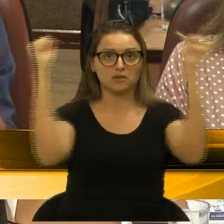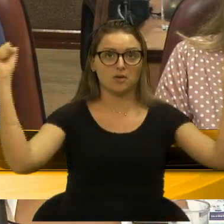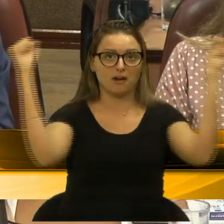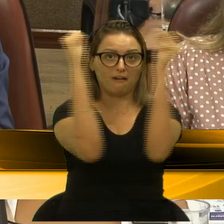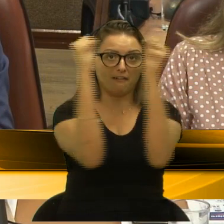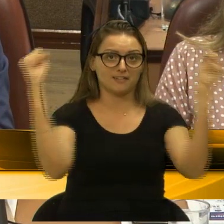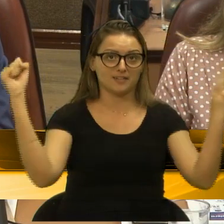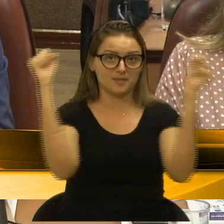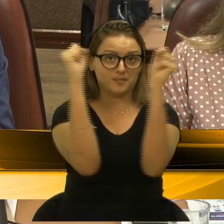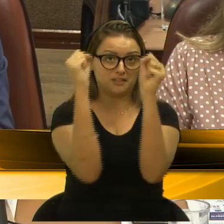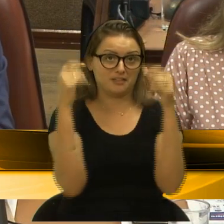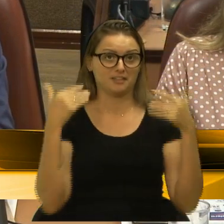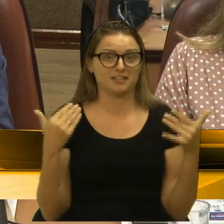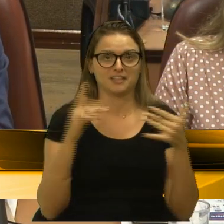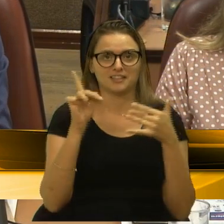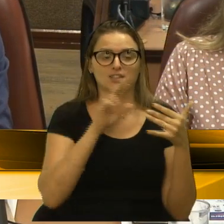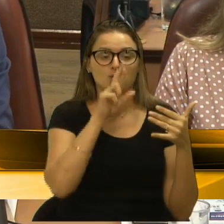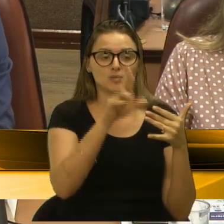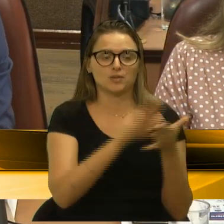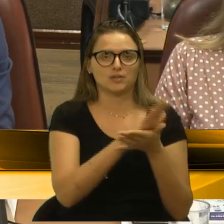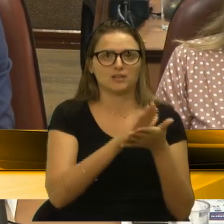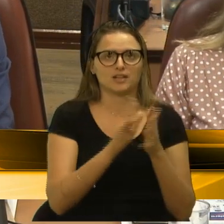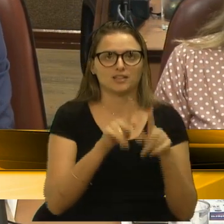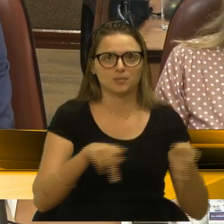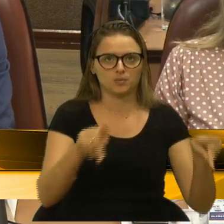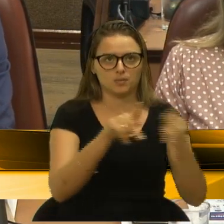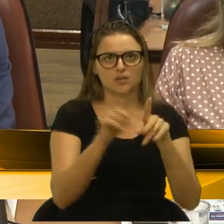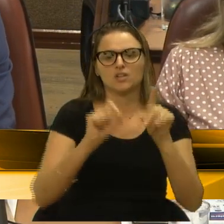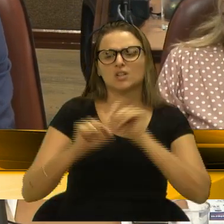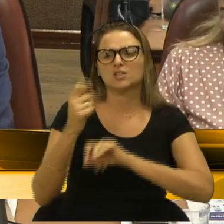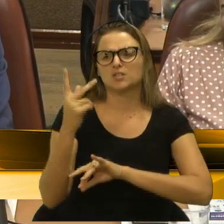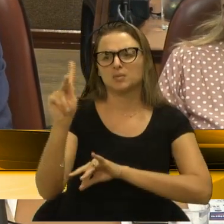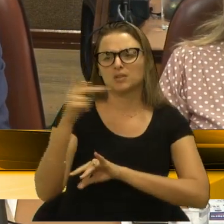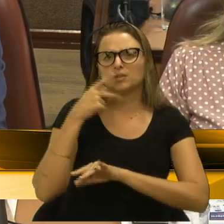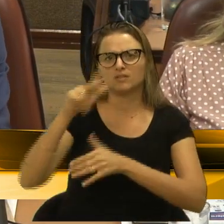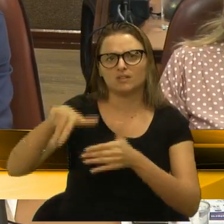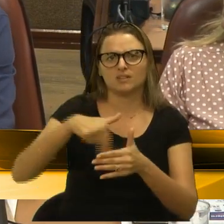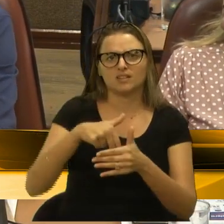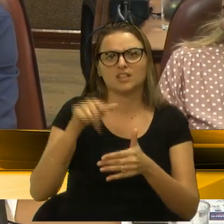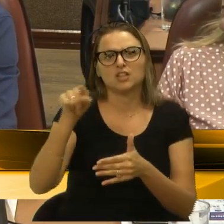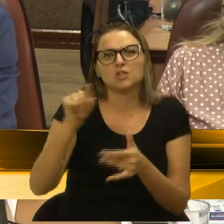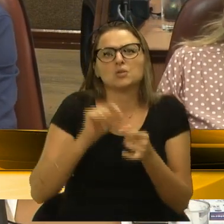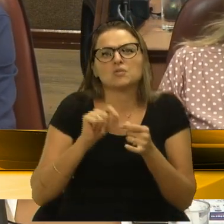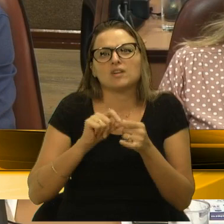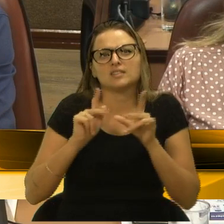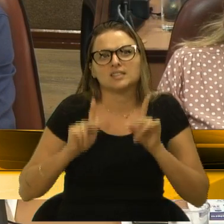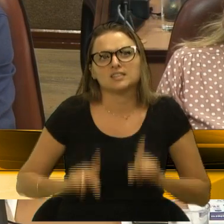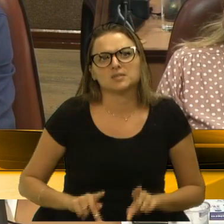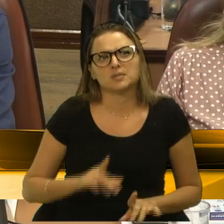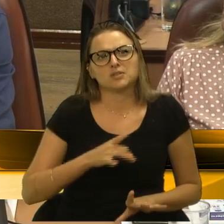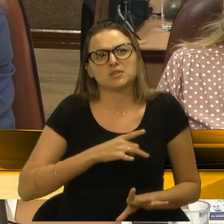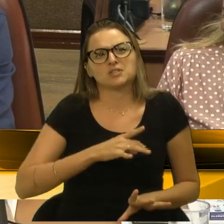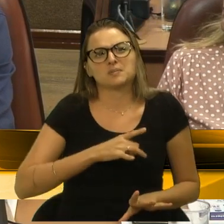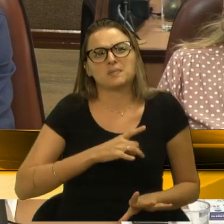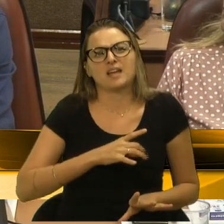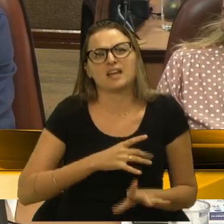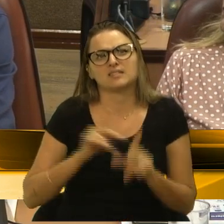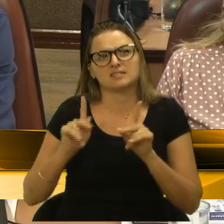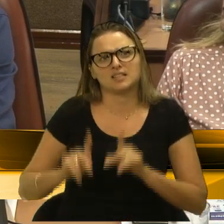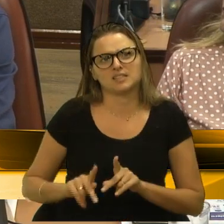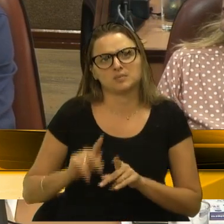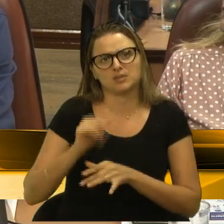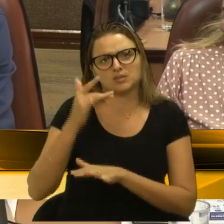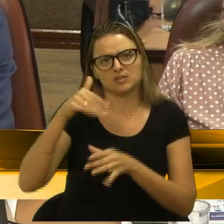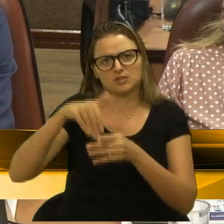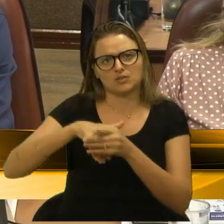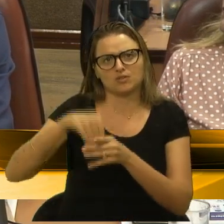academia. Em relação à sua fala, Vossa Excelência faz uma intimidação em relação ao voto de amanhã. Mas eu, da minha parte,